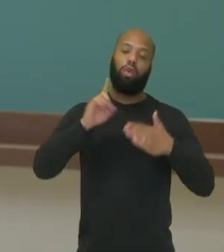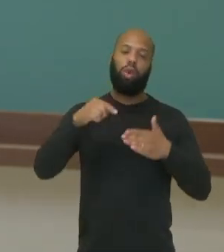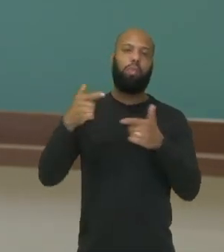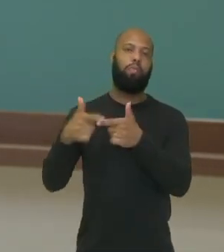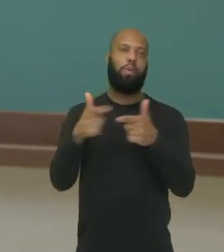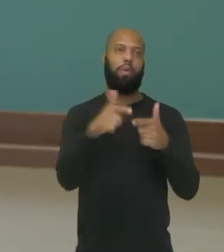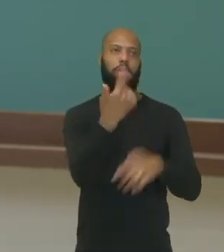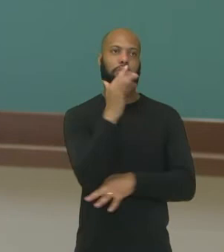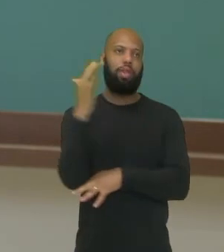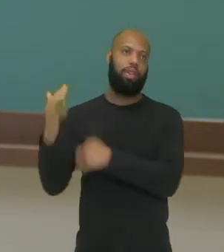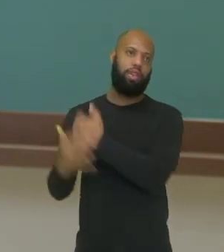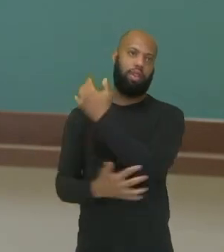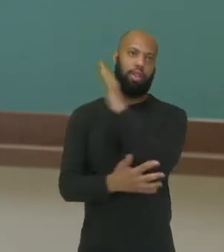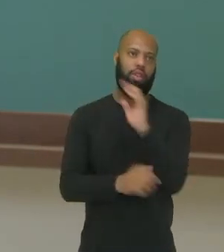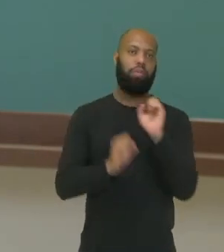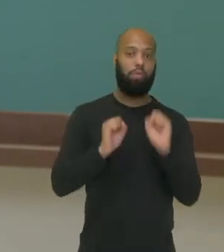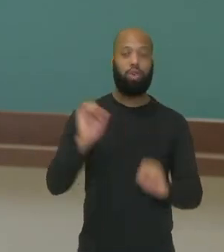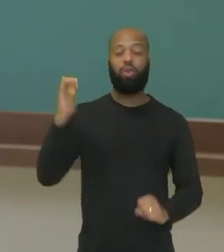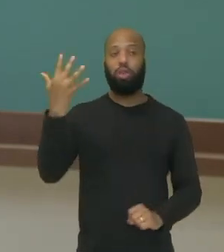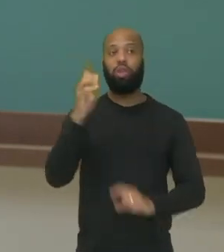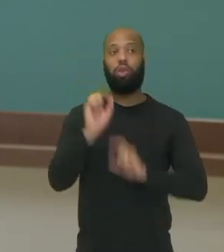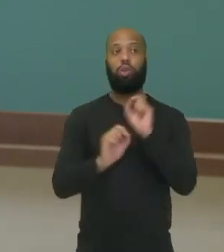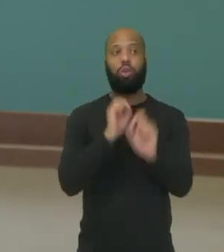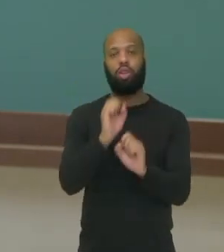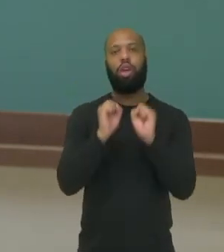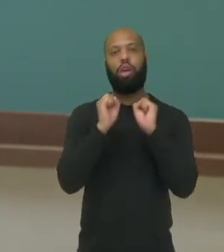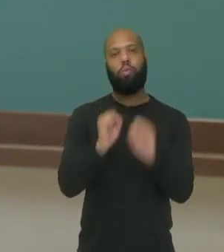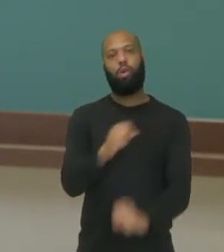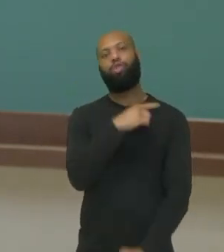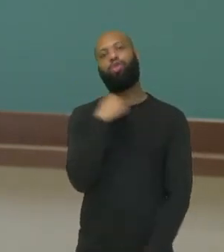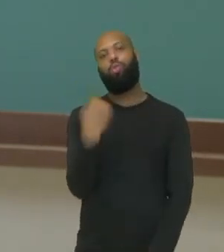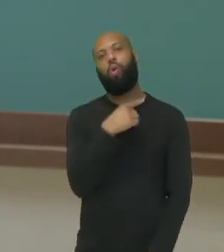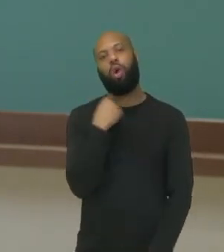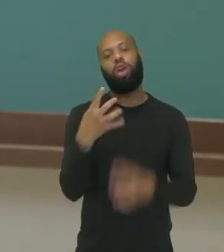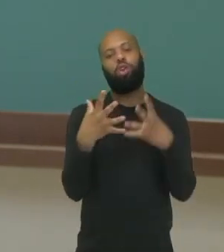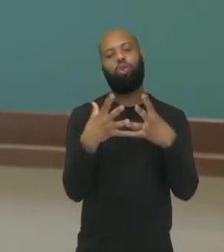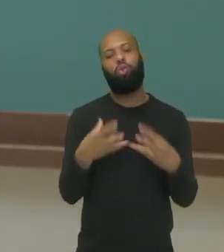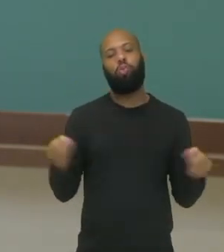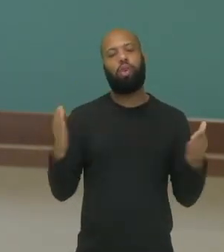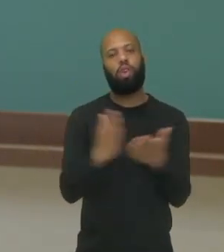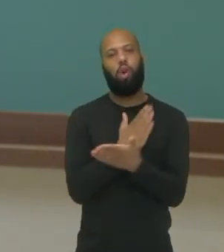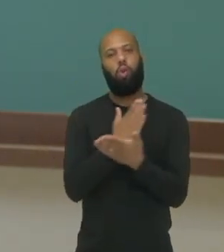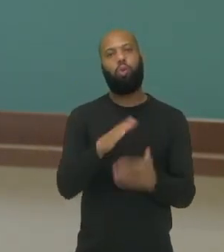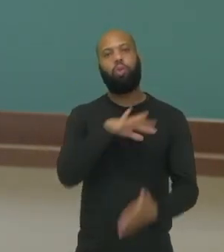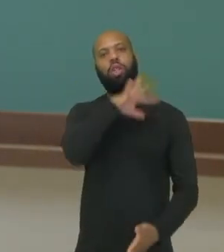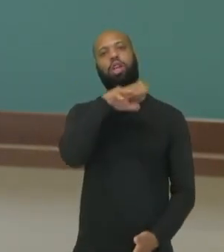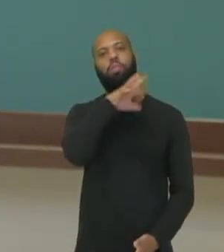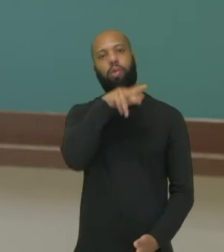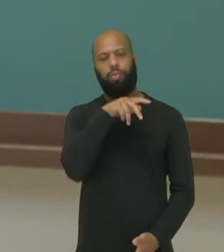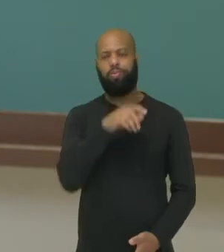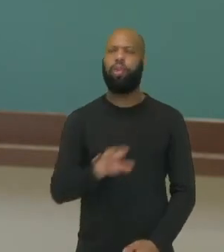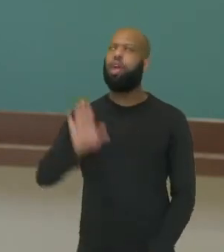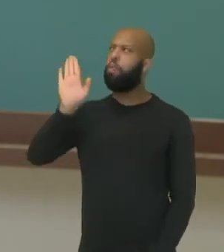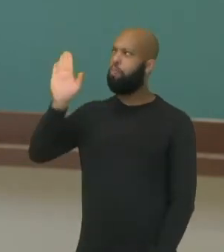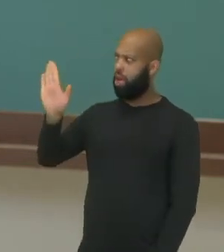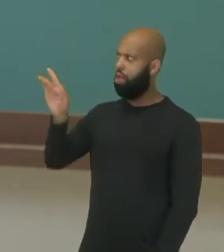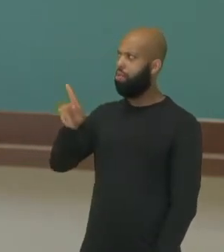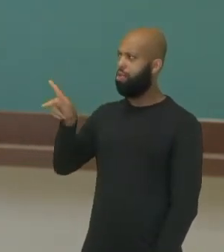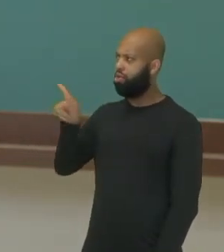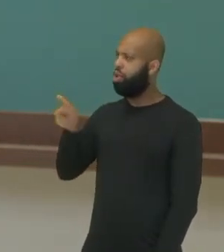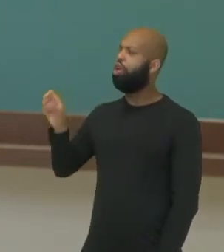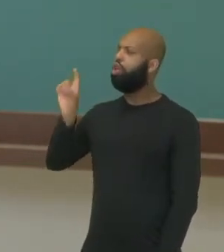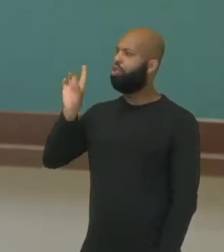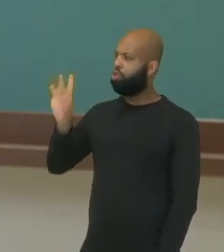que pode ocorrer. Trata-se da extinção de espécies. Professora, mas só queimadas ali já vai